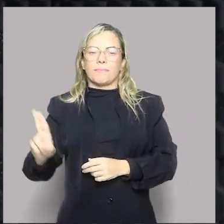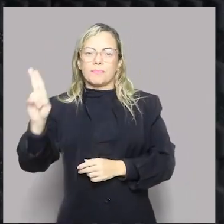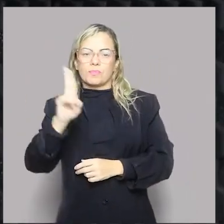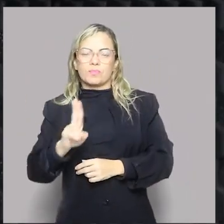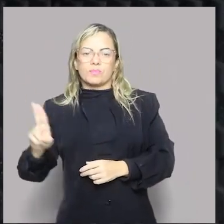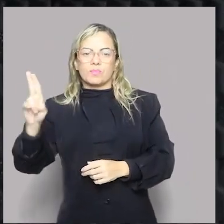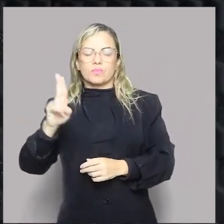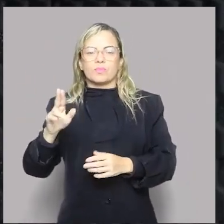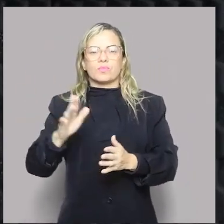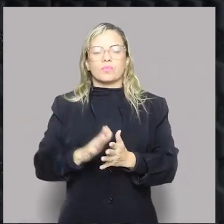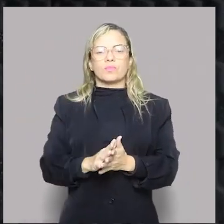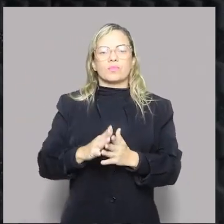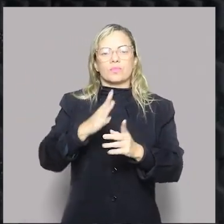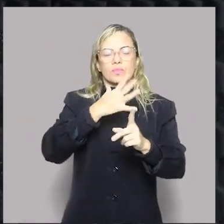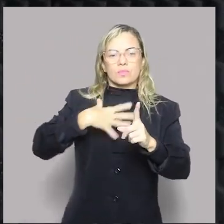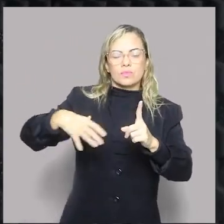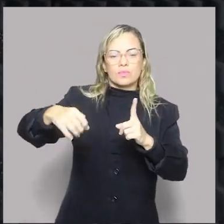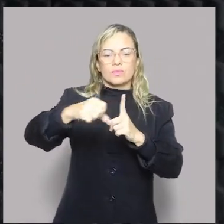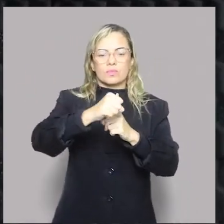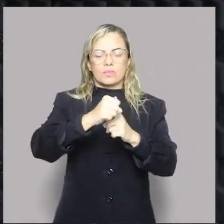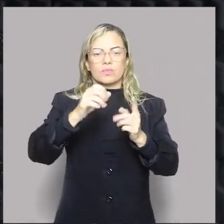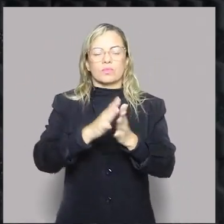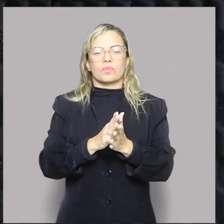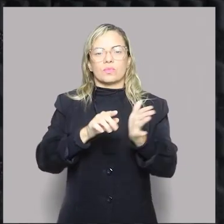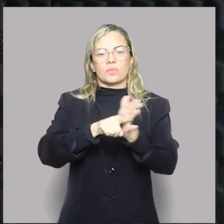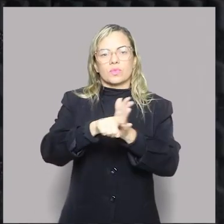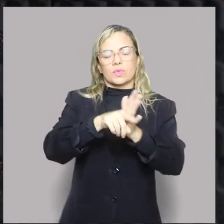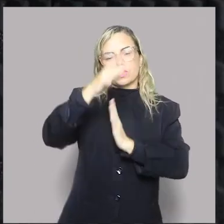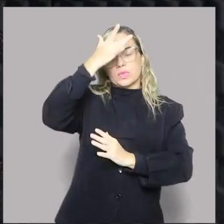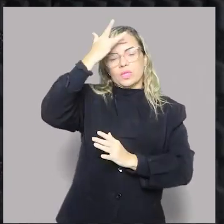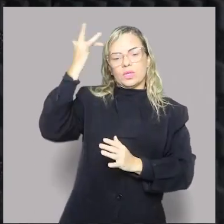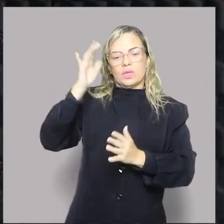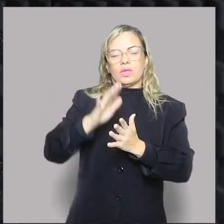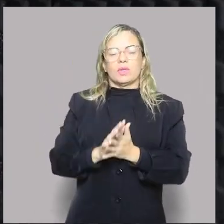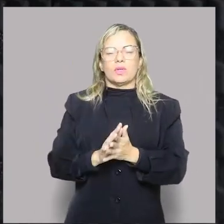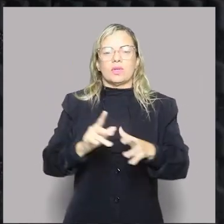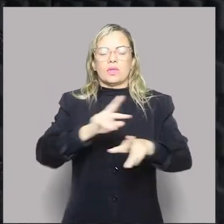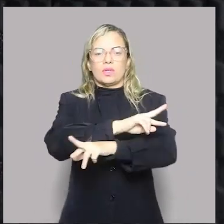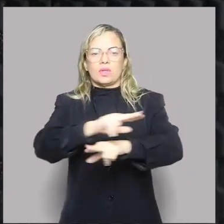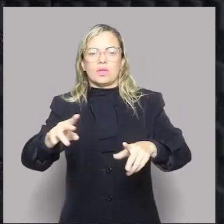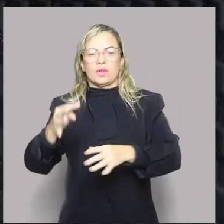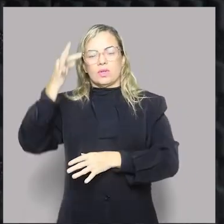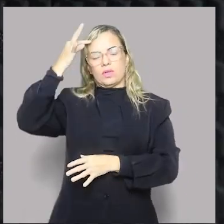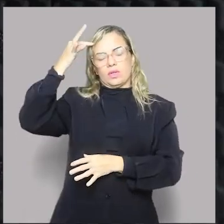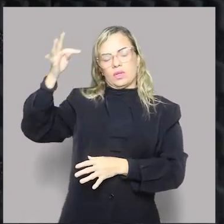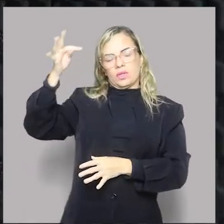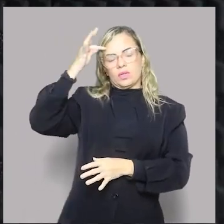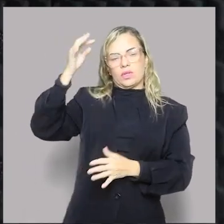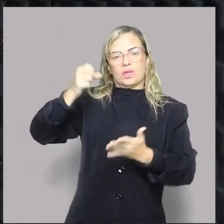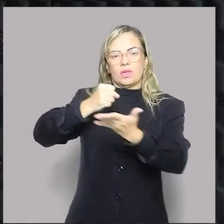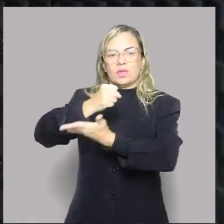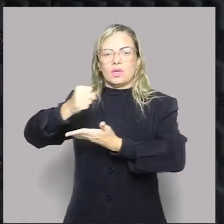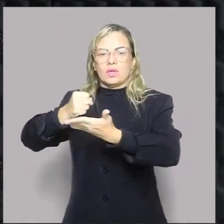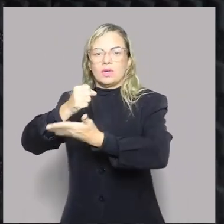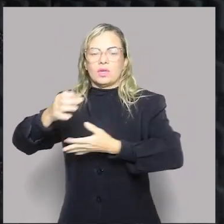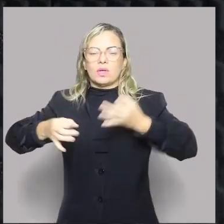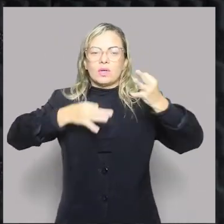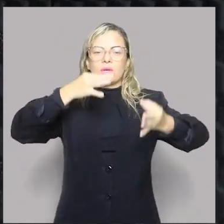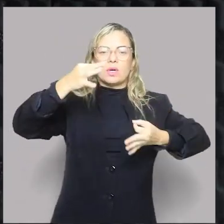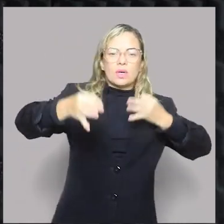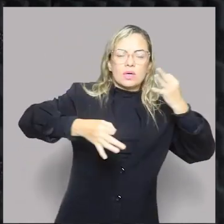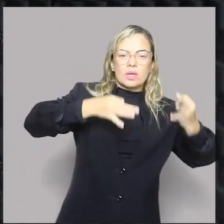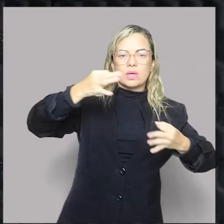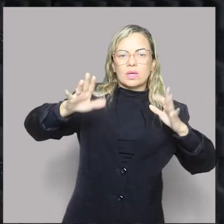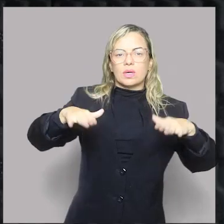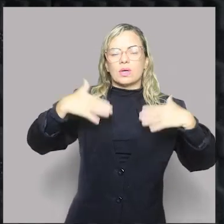falhas ambientais. Mas por que causa falhas ambientais? De onde vem essa motivação para causar as falhas ambientais? Então, na hora que você